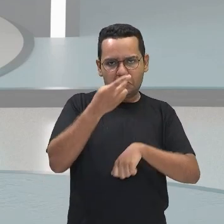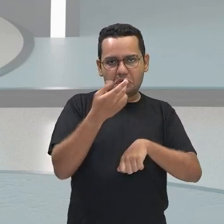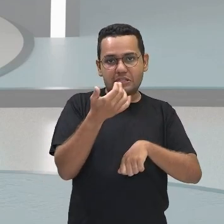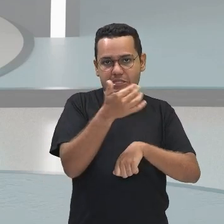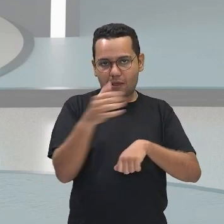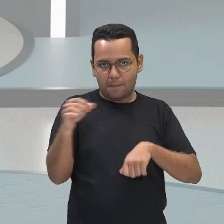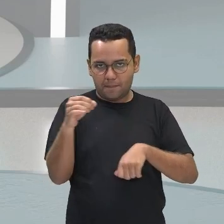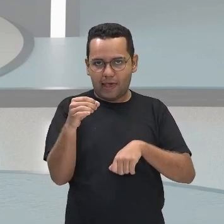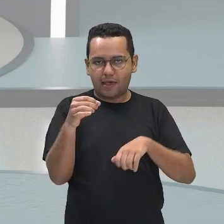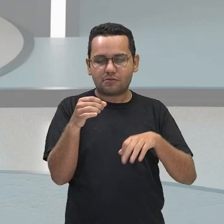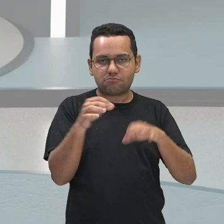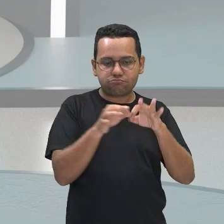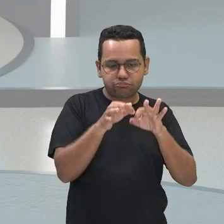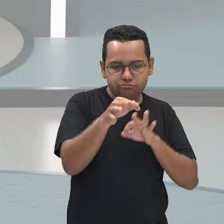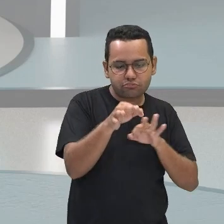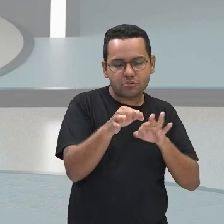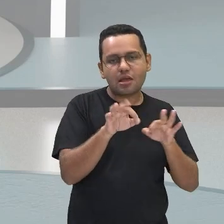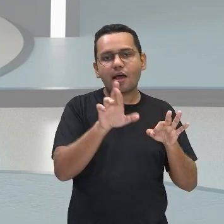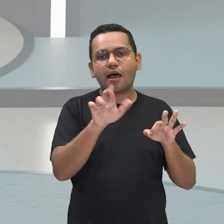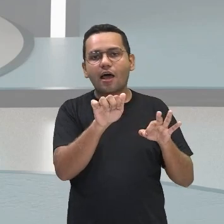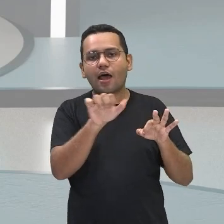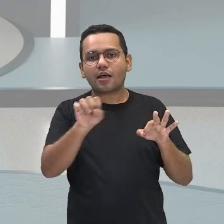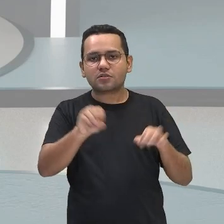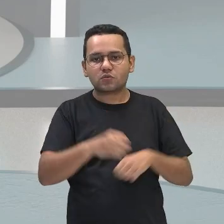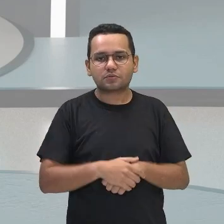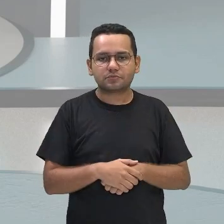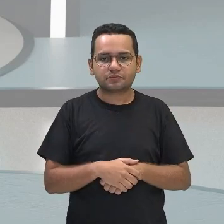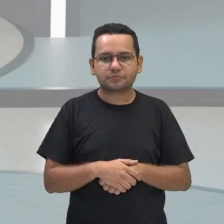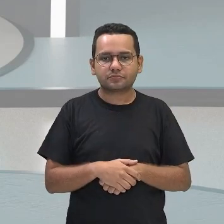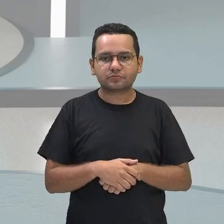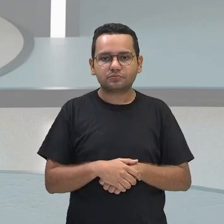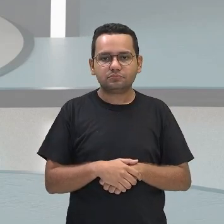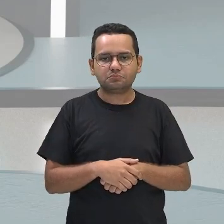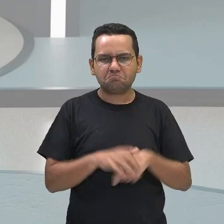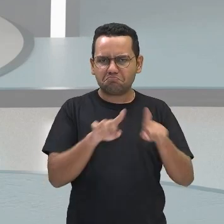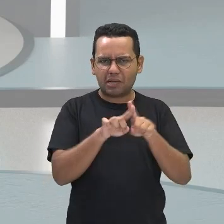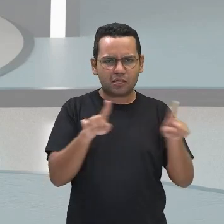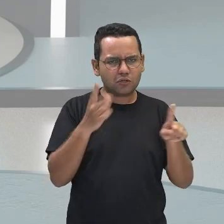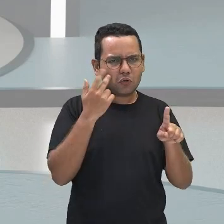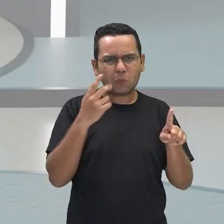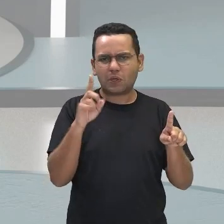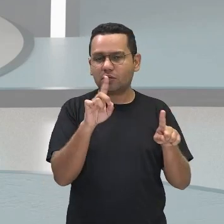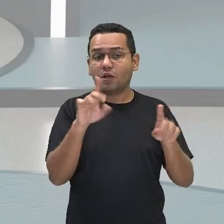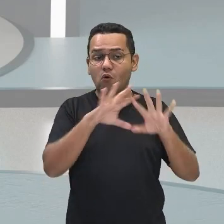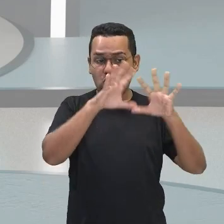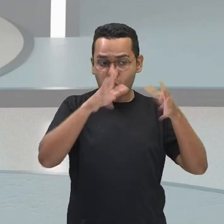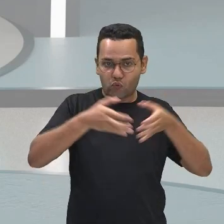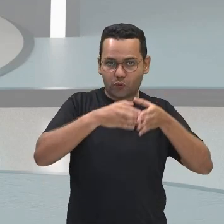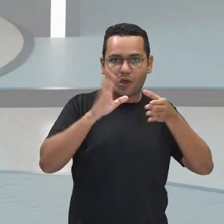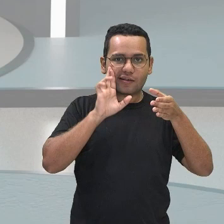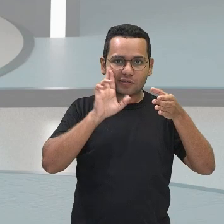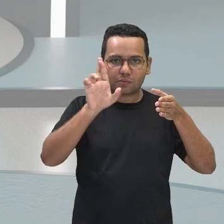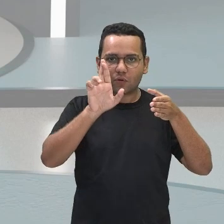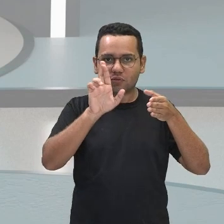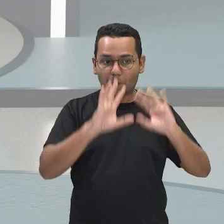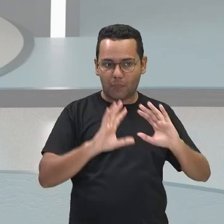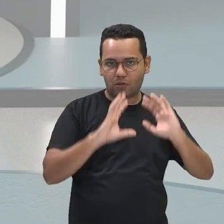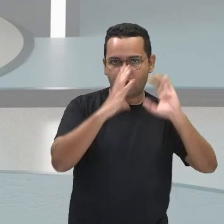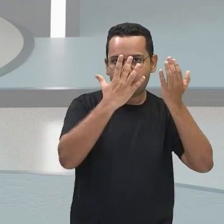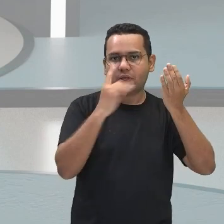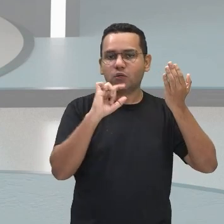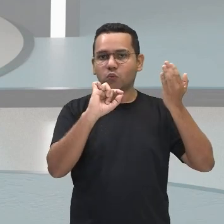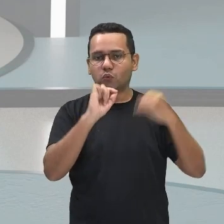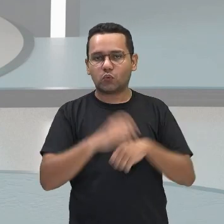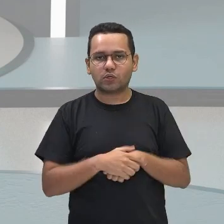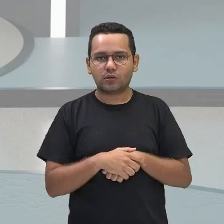um determinado tempo a federação de atletismo resolveu fazer, né, um